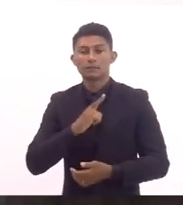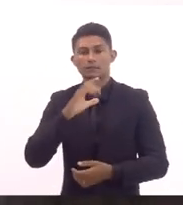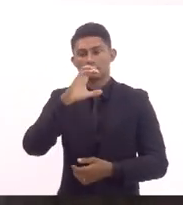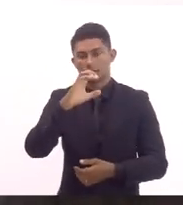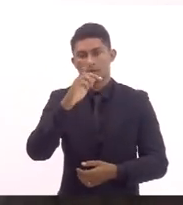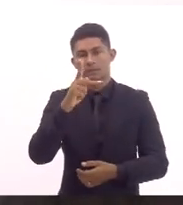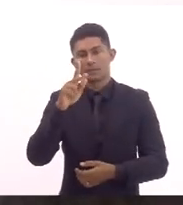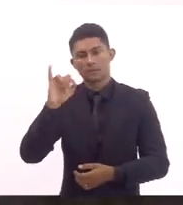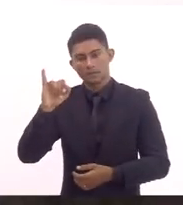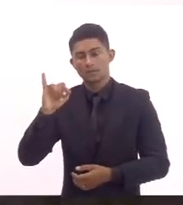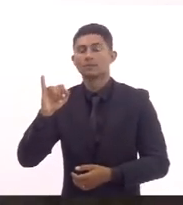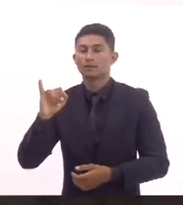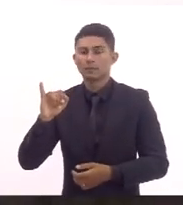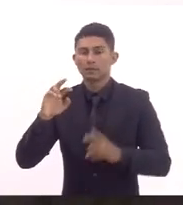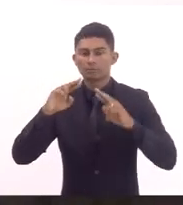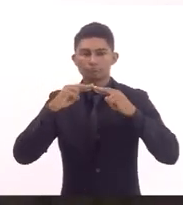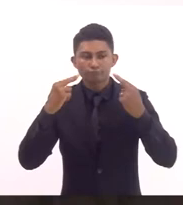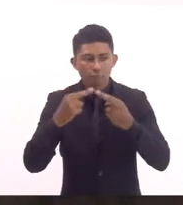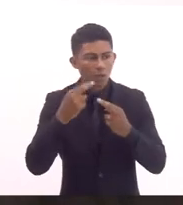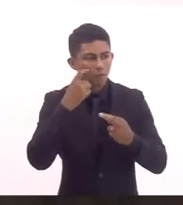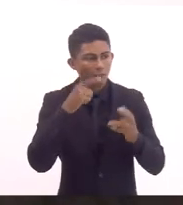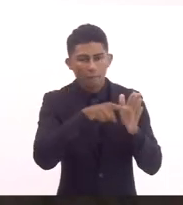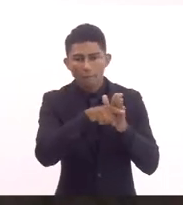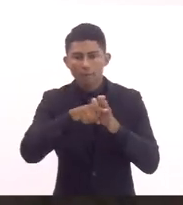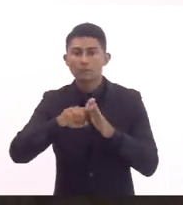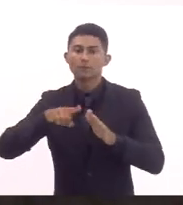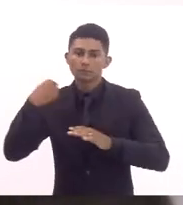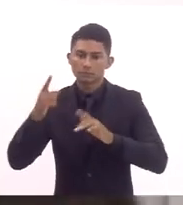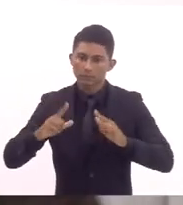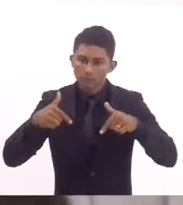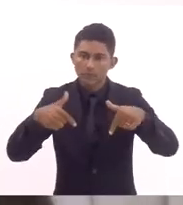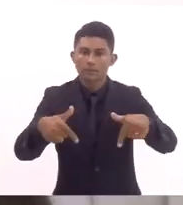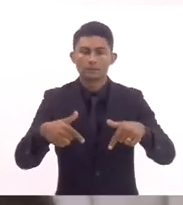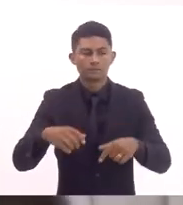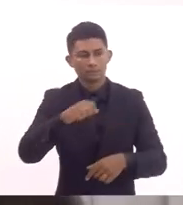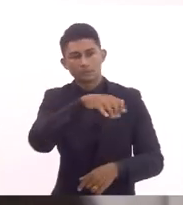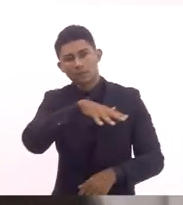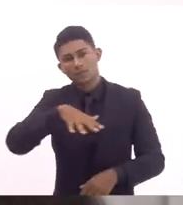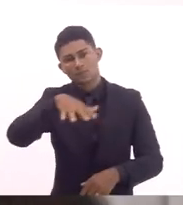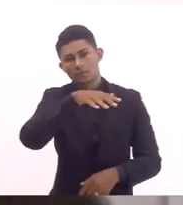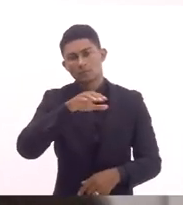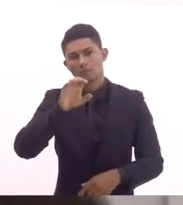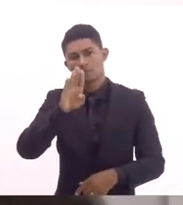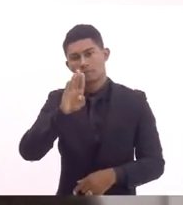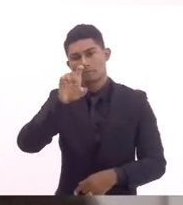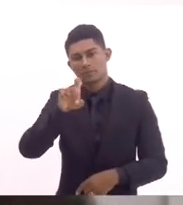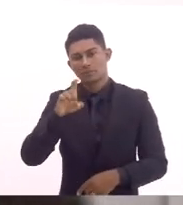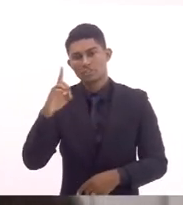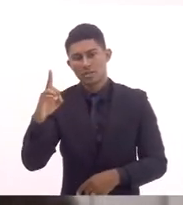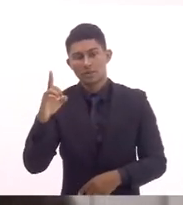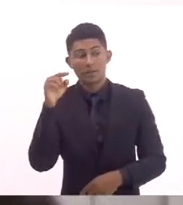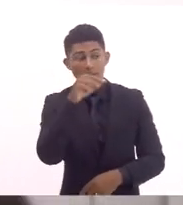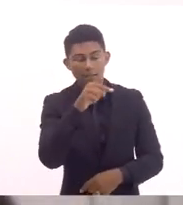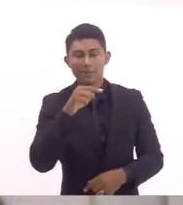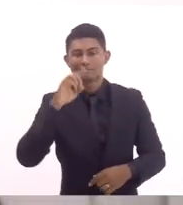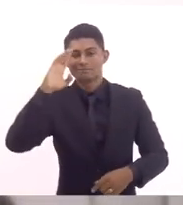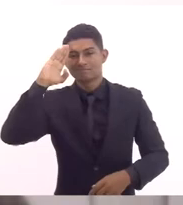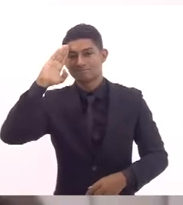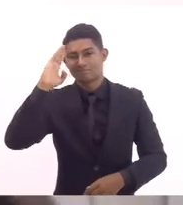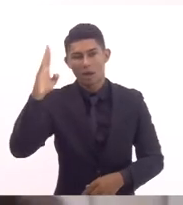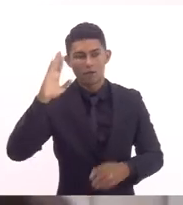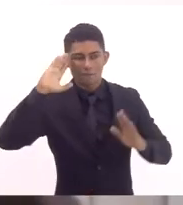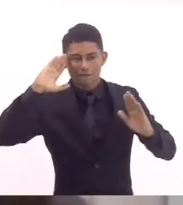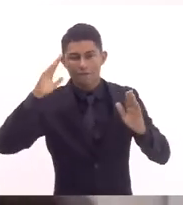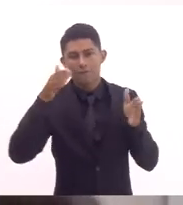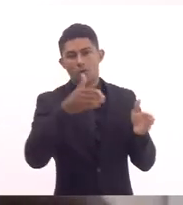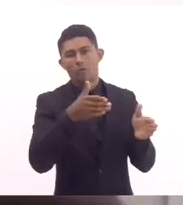gente dobrou ações e aí a região da Baixada Litorânea foi a Eleita de como primeiro foco de atenção desse